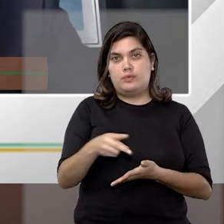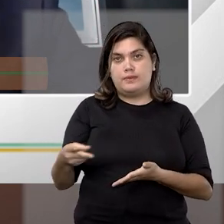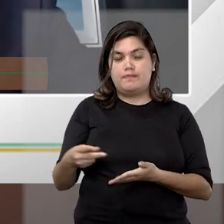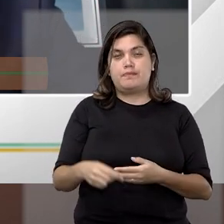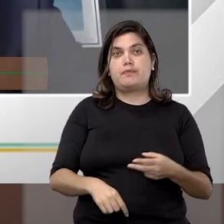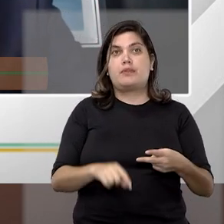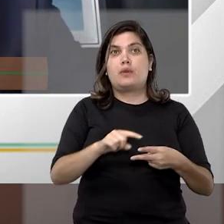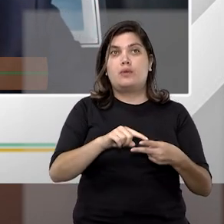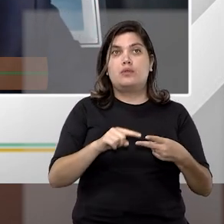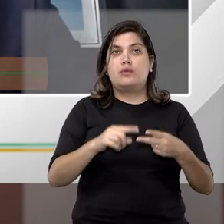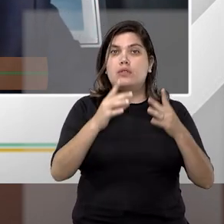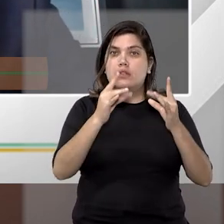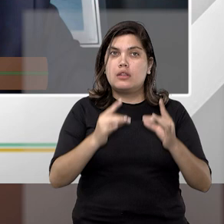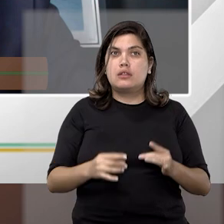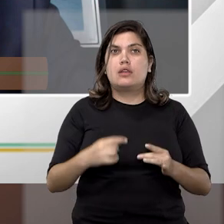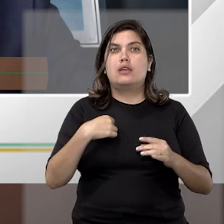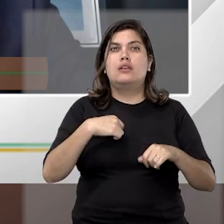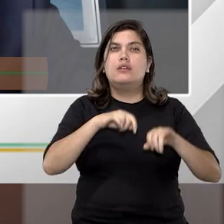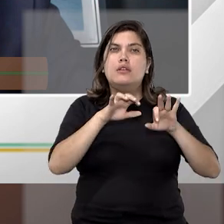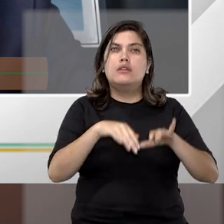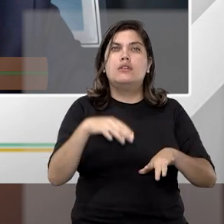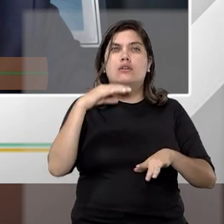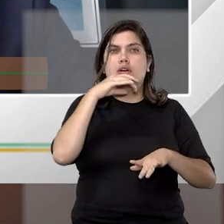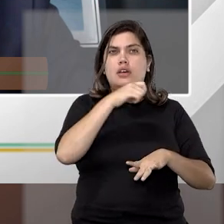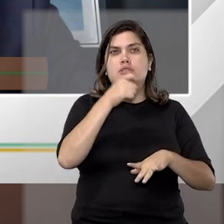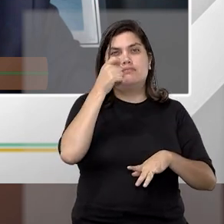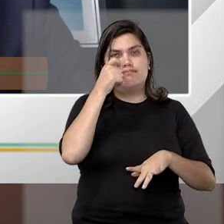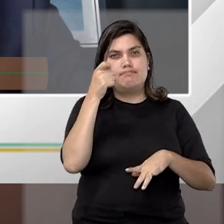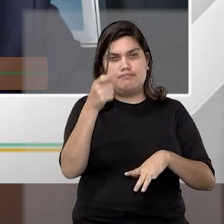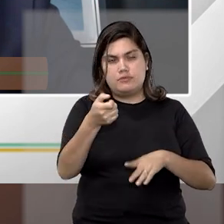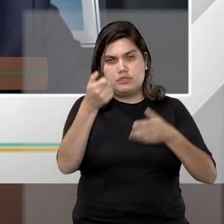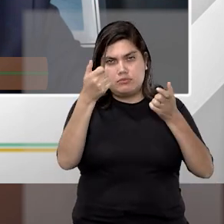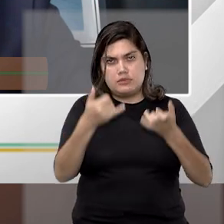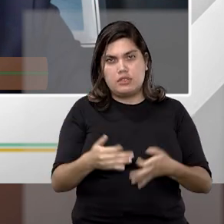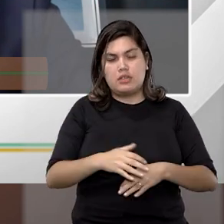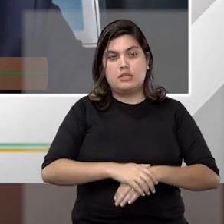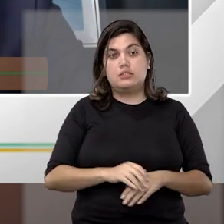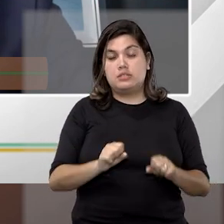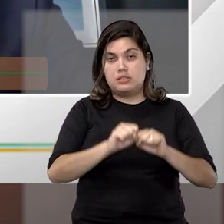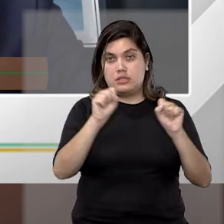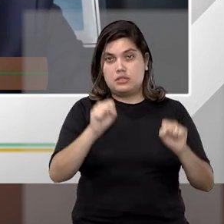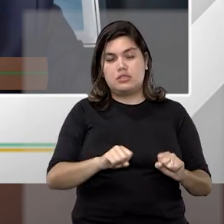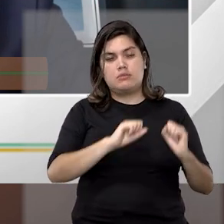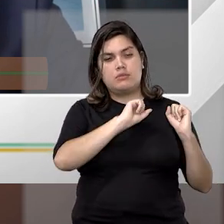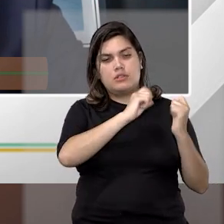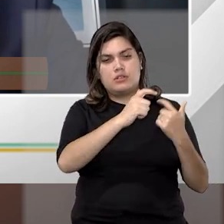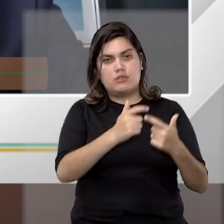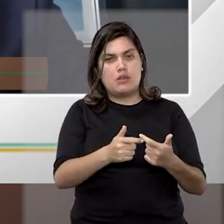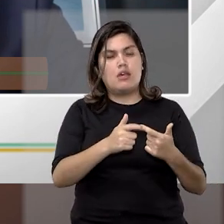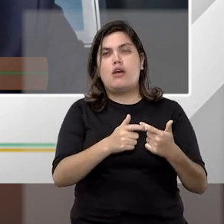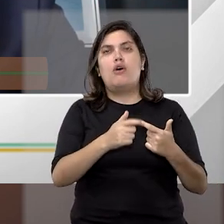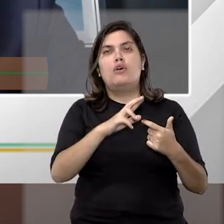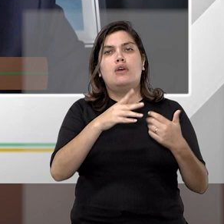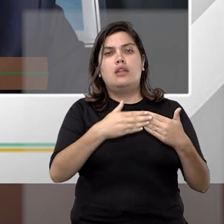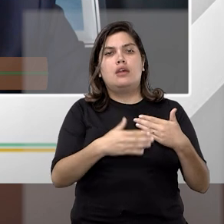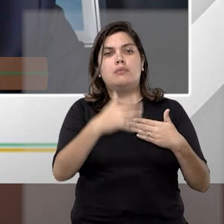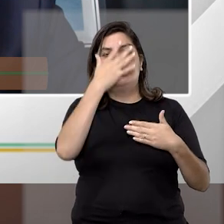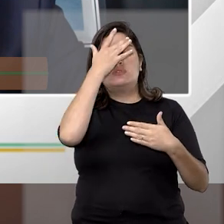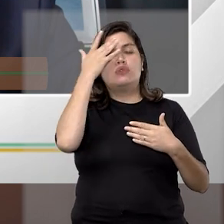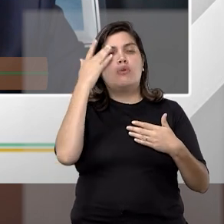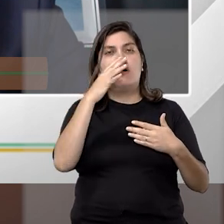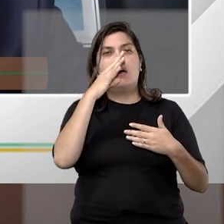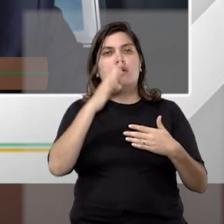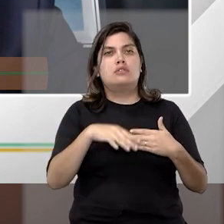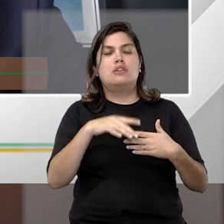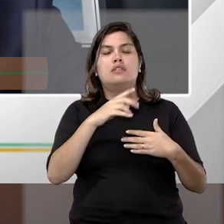da parte o segundo detalhe que eu anotei eu acho muito importante falar é que no sistema tradicional a pena não